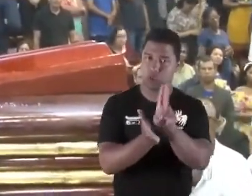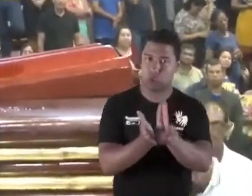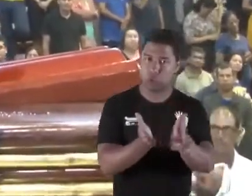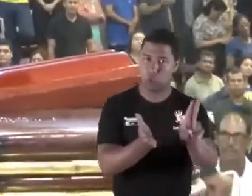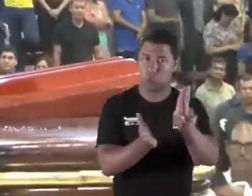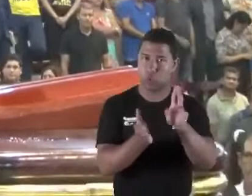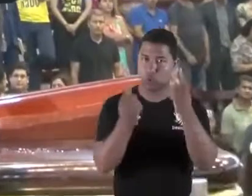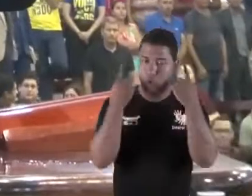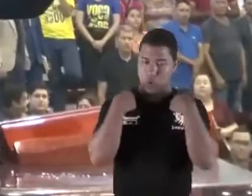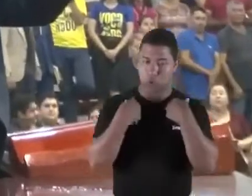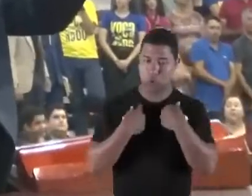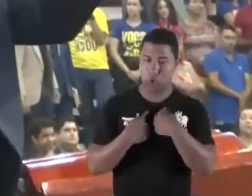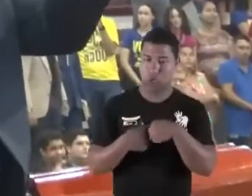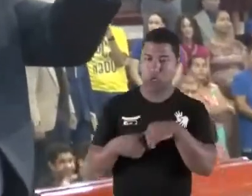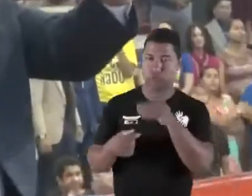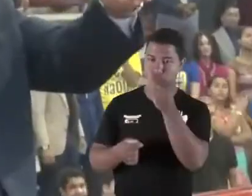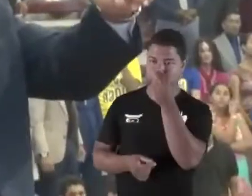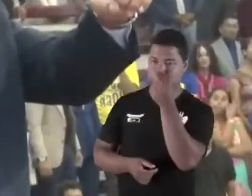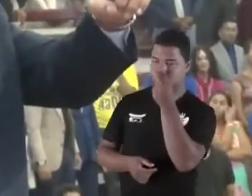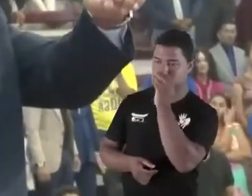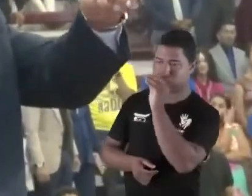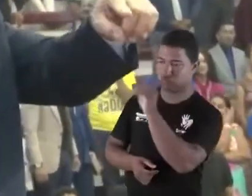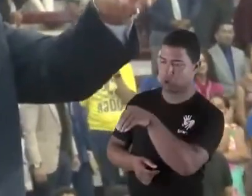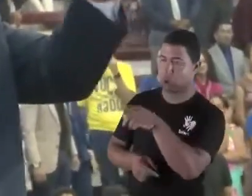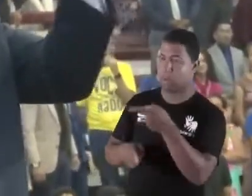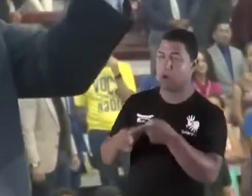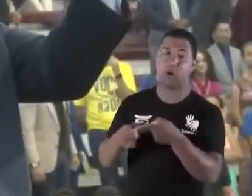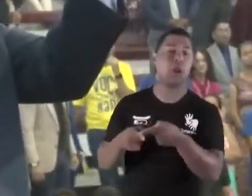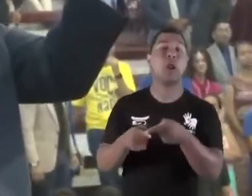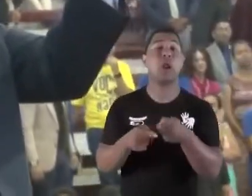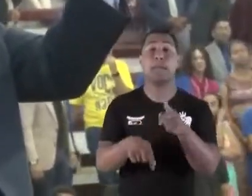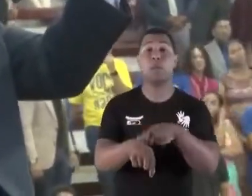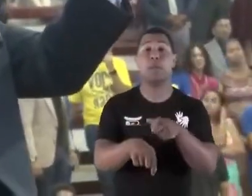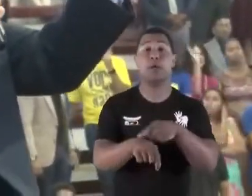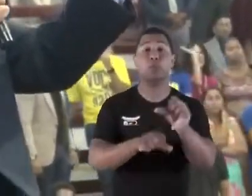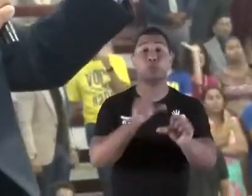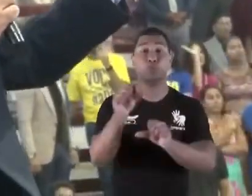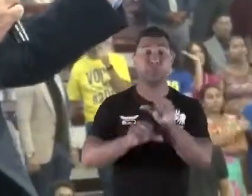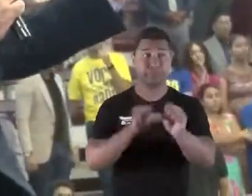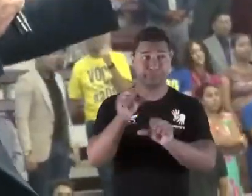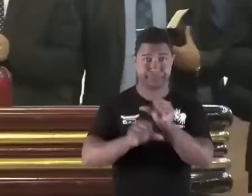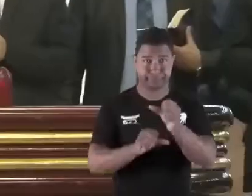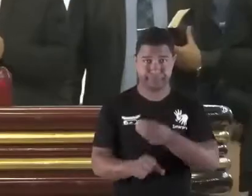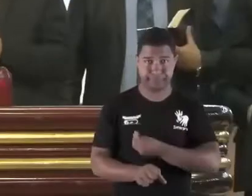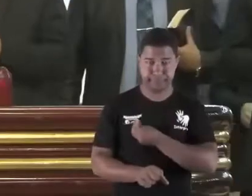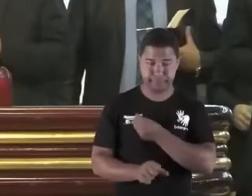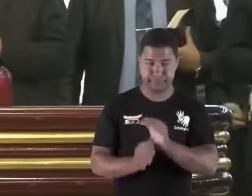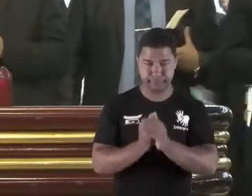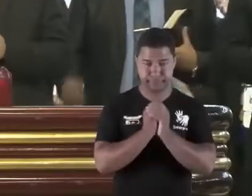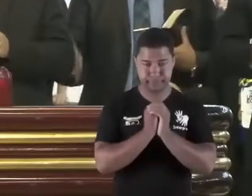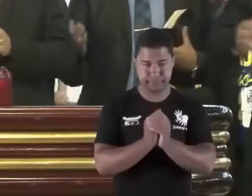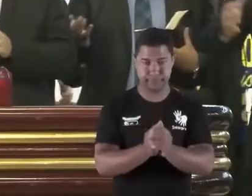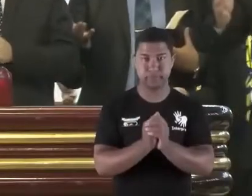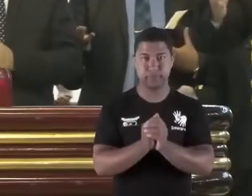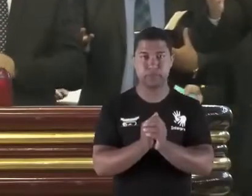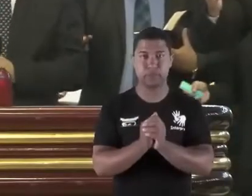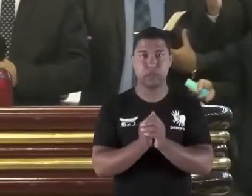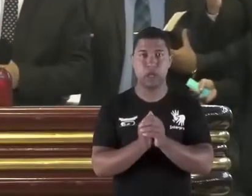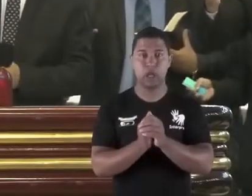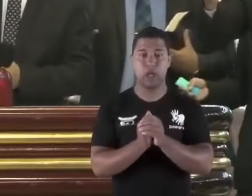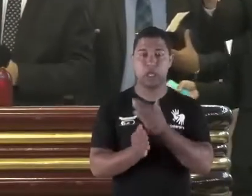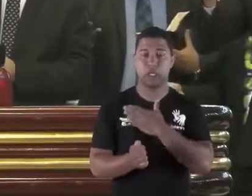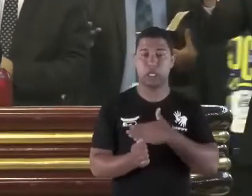corrente, jogue fora, porque é tempo de você se preparar para o arrebatamento também. Amém? A graça de nosso Senhor